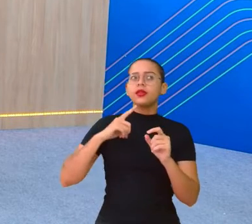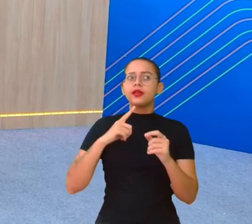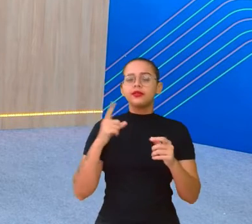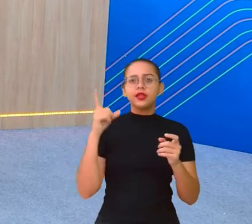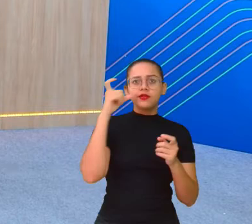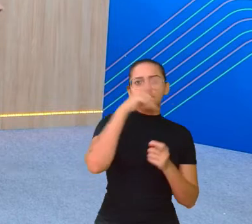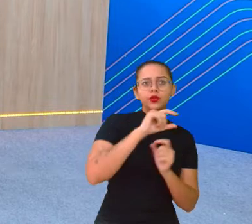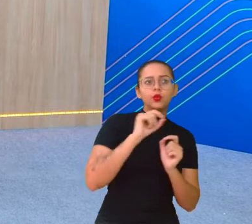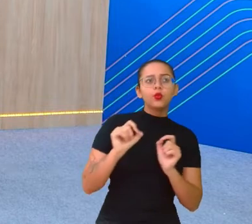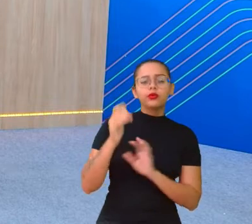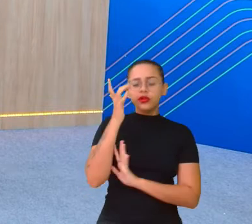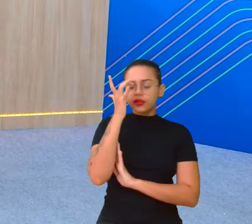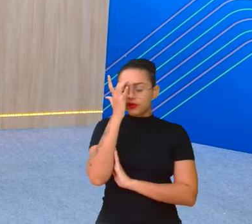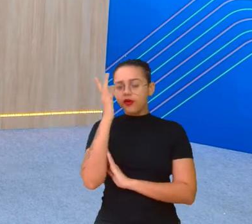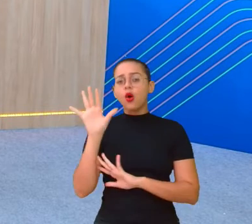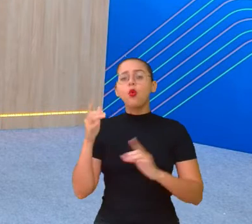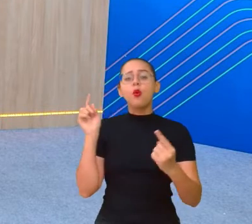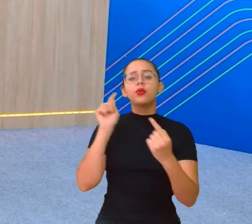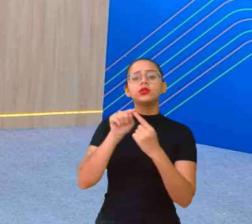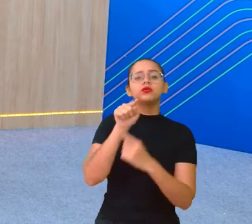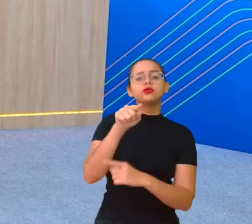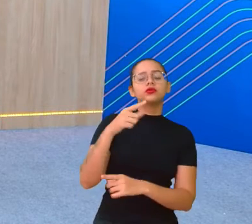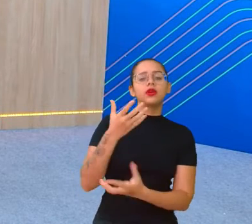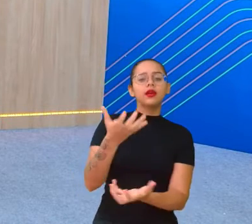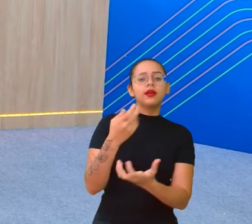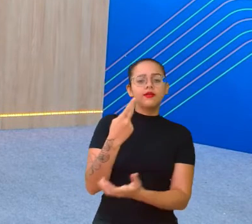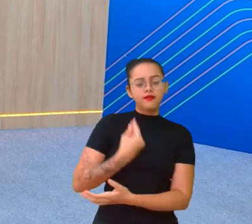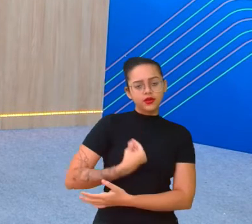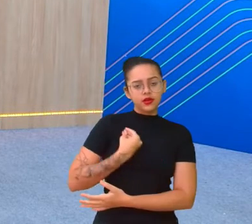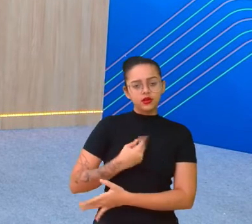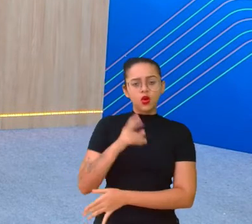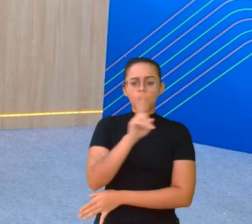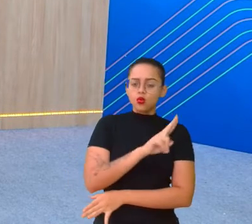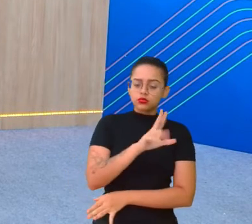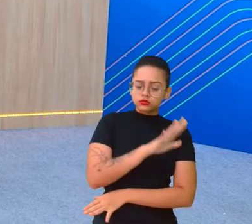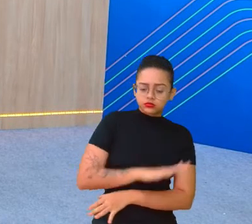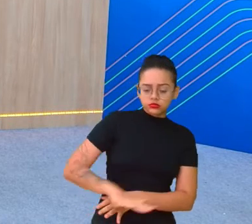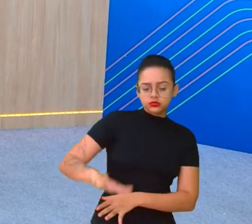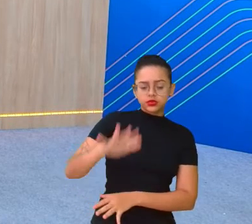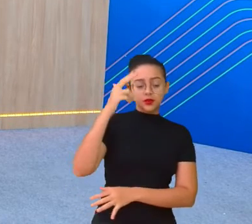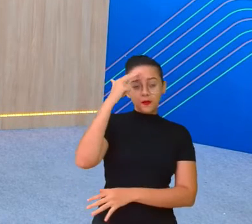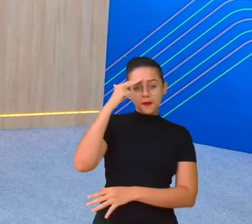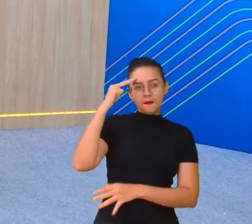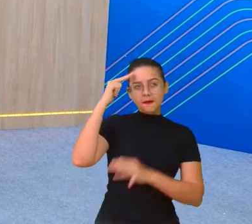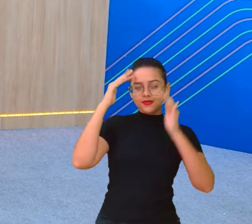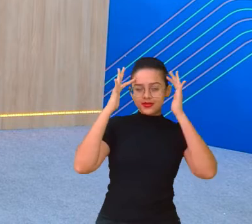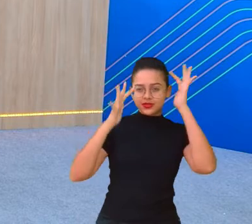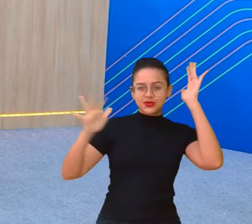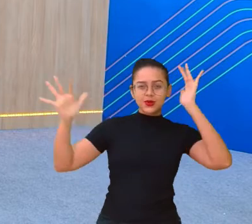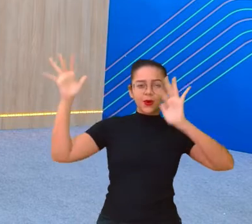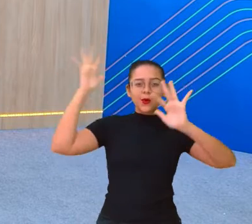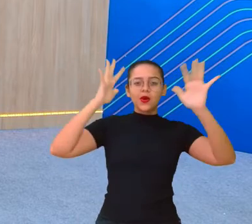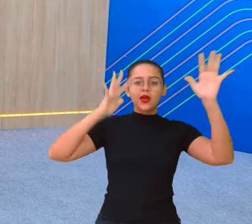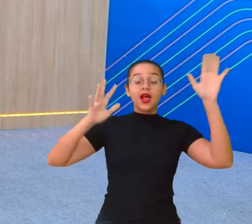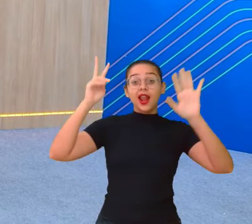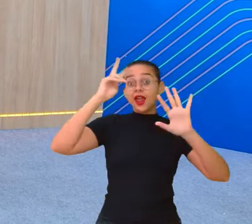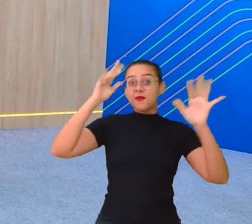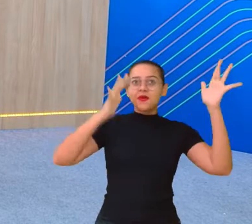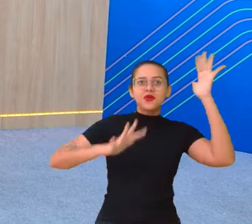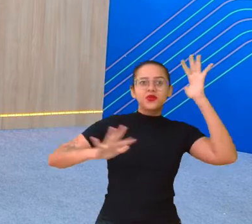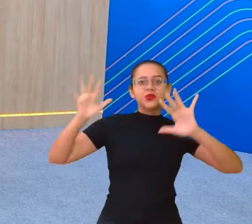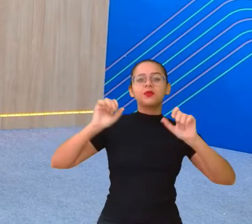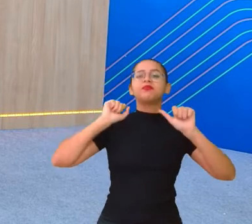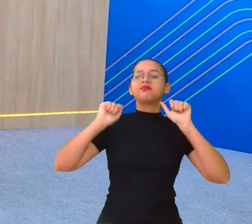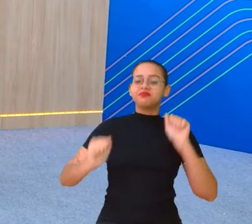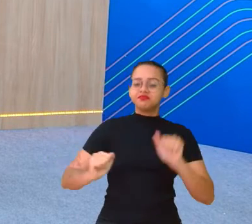facilitar, qual a meta que você quer na vida. Use esse espaço para sonhar. E aí, lembrando que esses sonhos podem